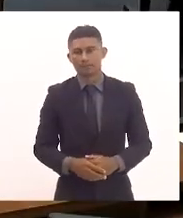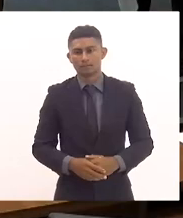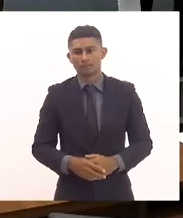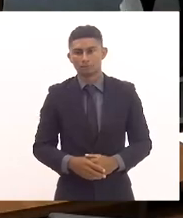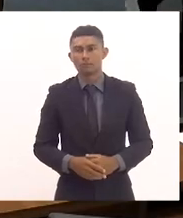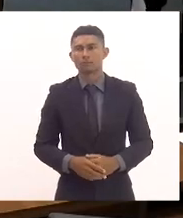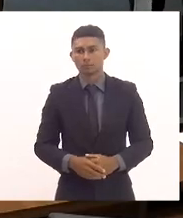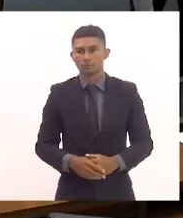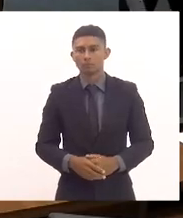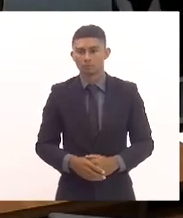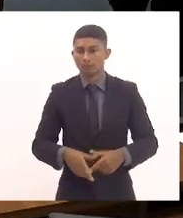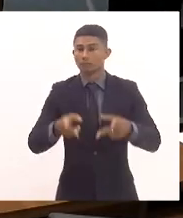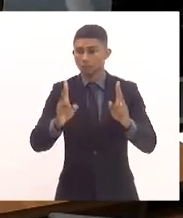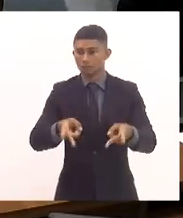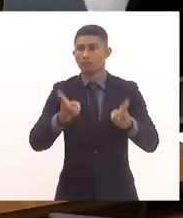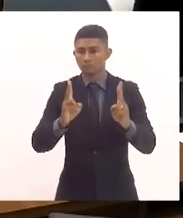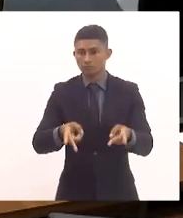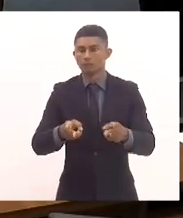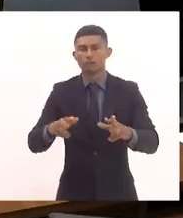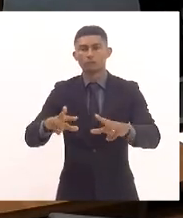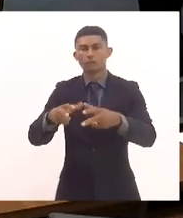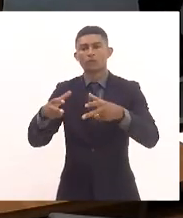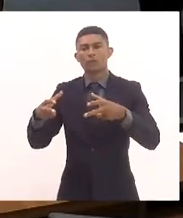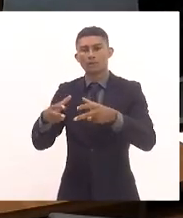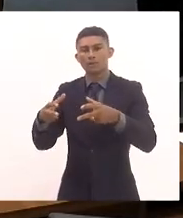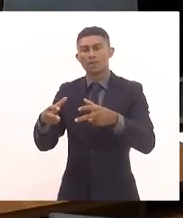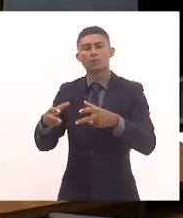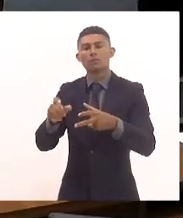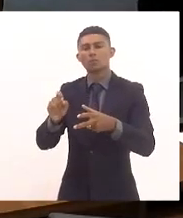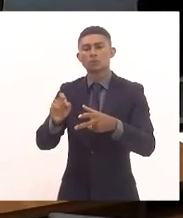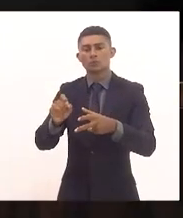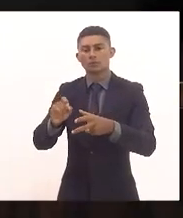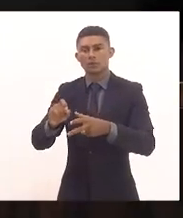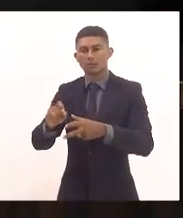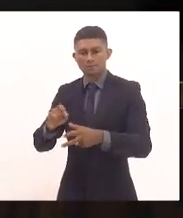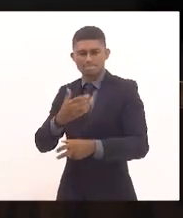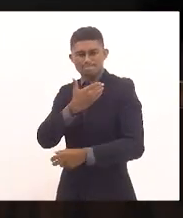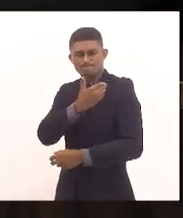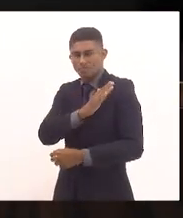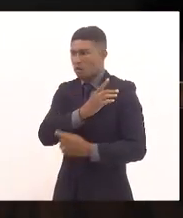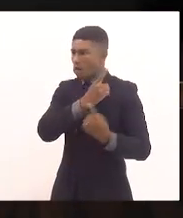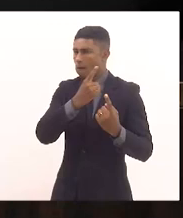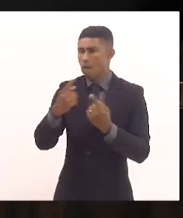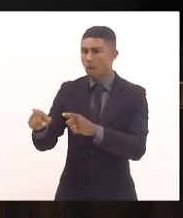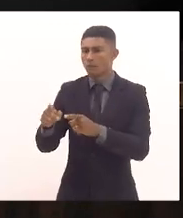Continua o destaque, então, hein? Pela Comissão de Combate à Discriminação, deputado